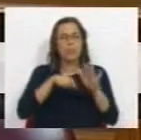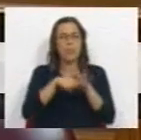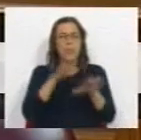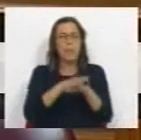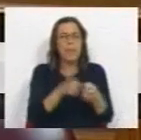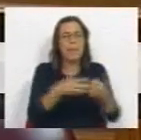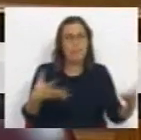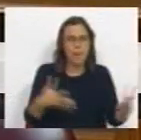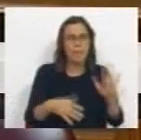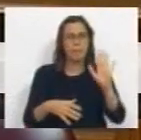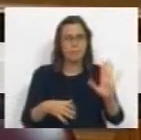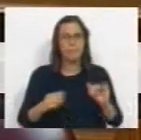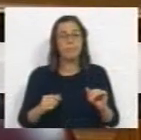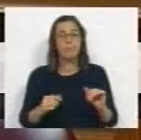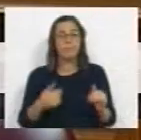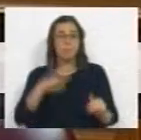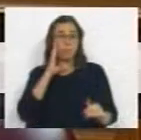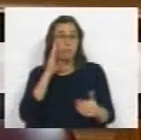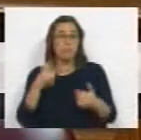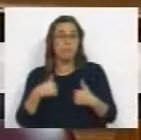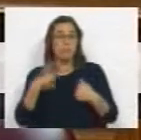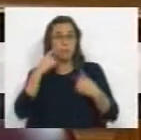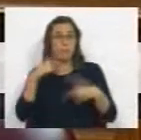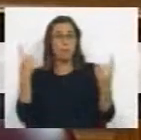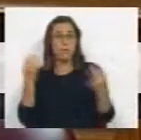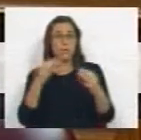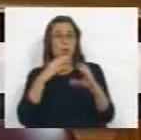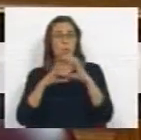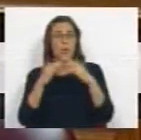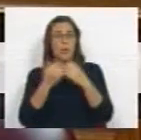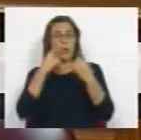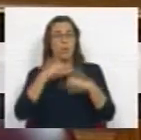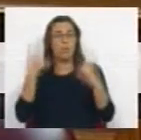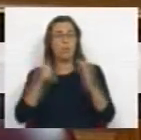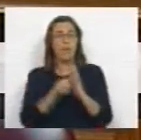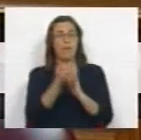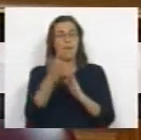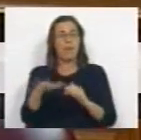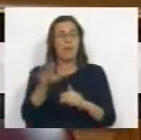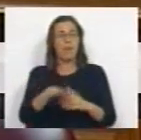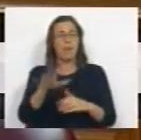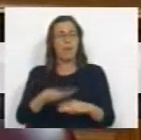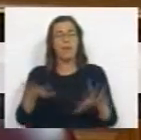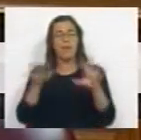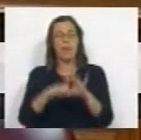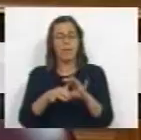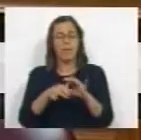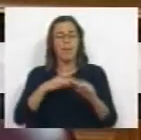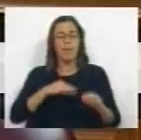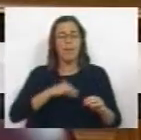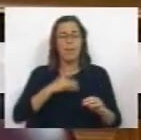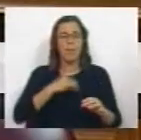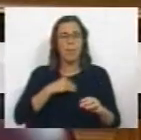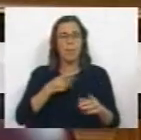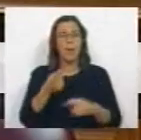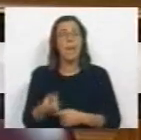aquacultura. E como sabemos, tem vindo a público através da comunicação social, há várias situações de desagrado e preocupação